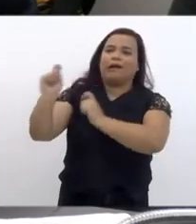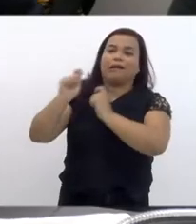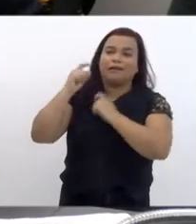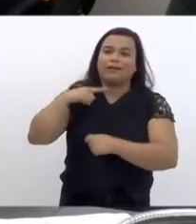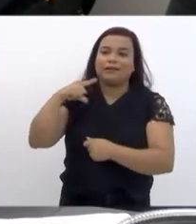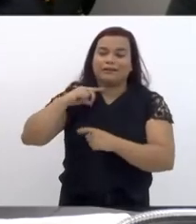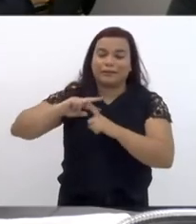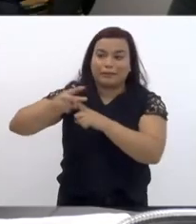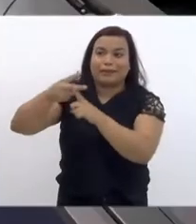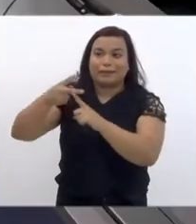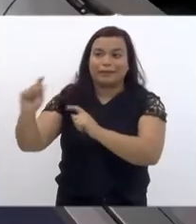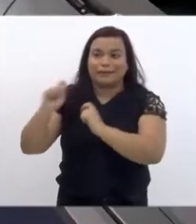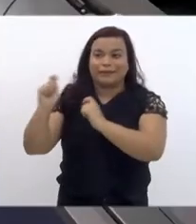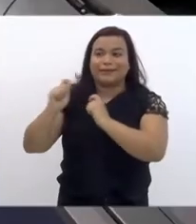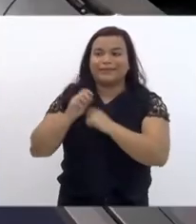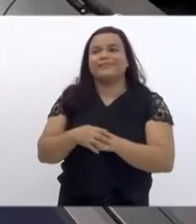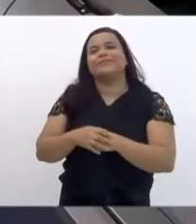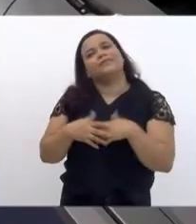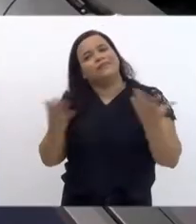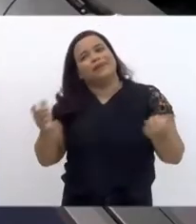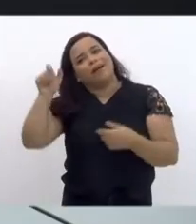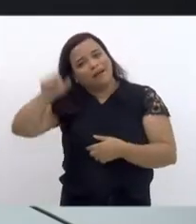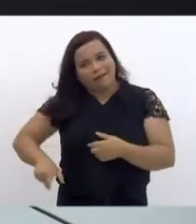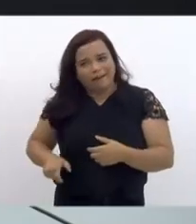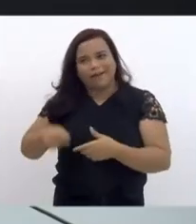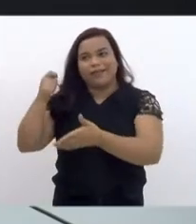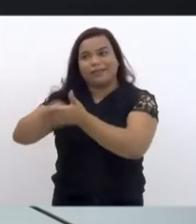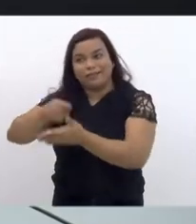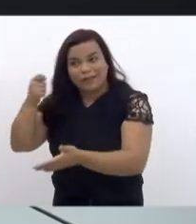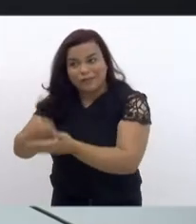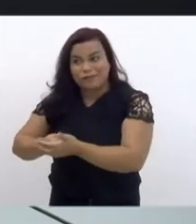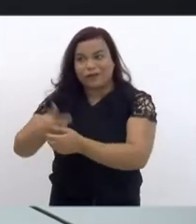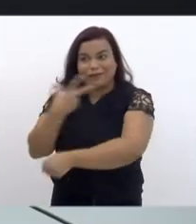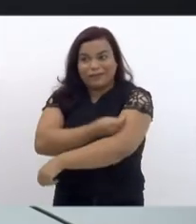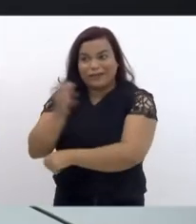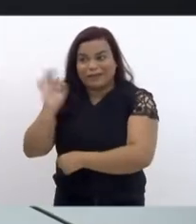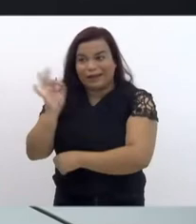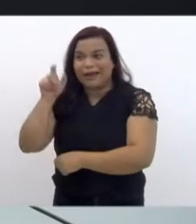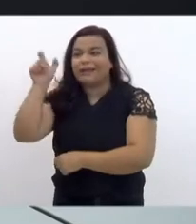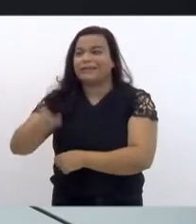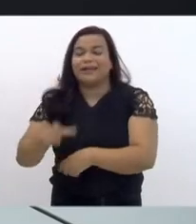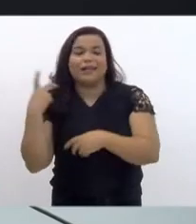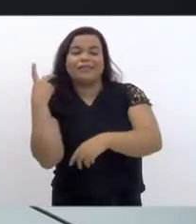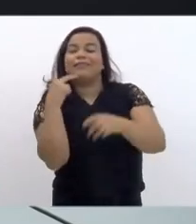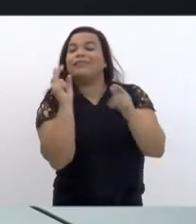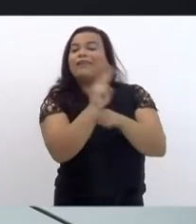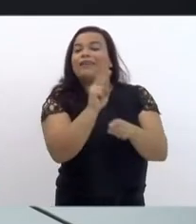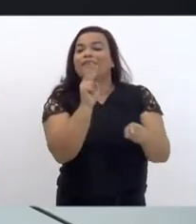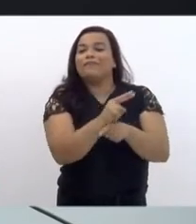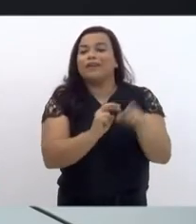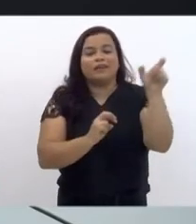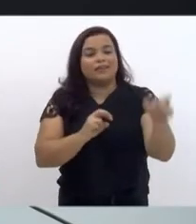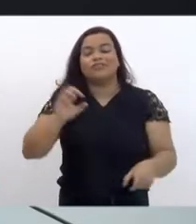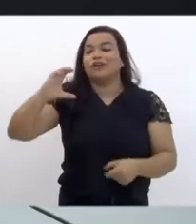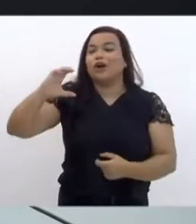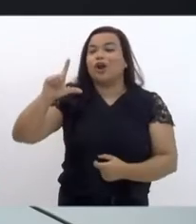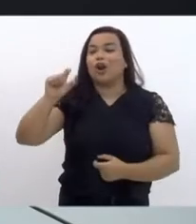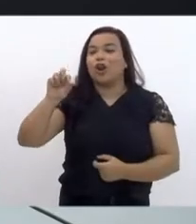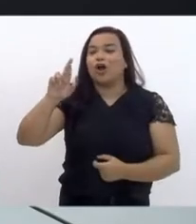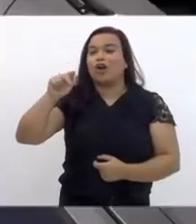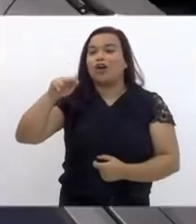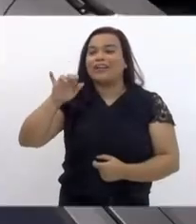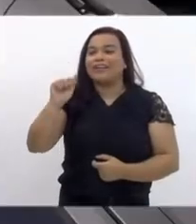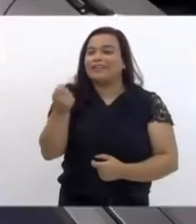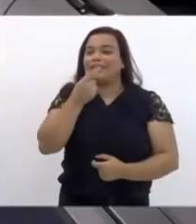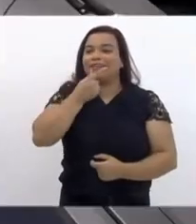Que o Valdemir, em vez de defender a vacina, ele defende a cloroquina. Tá do Marcelo. Marcelo,